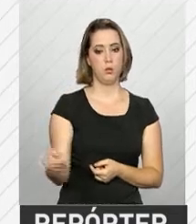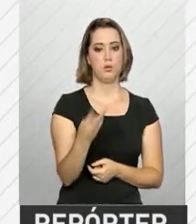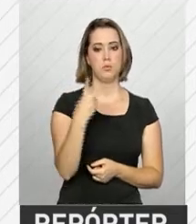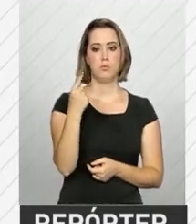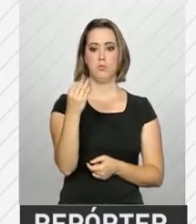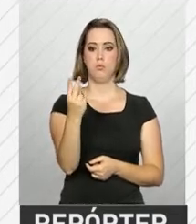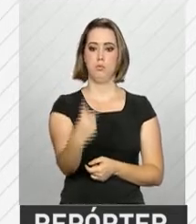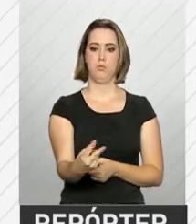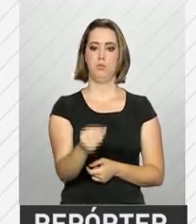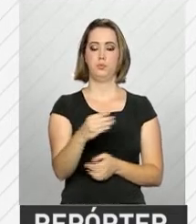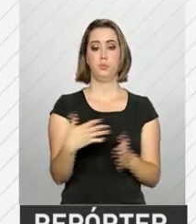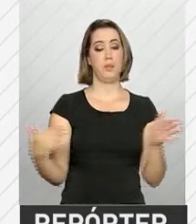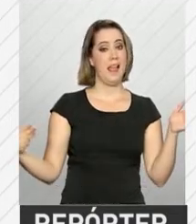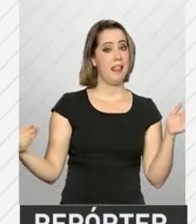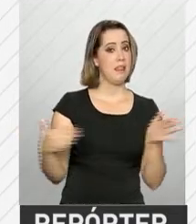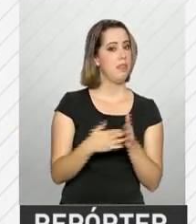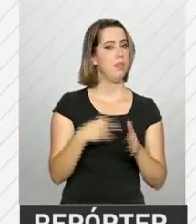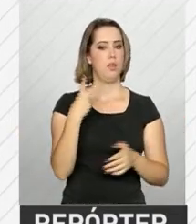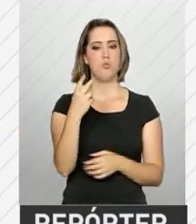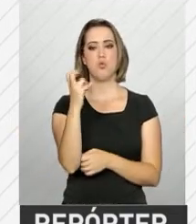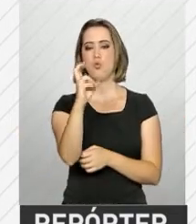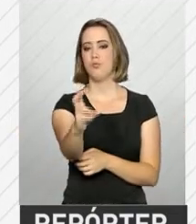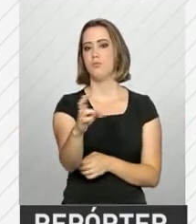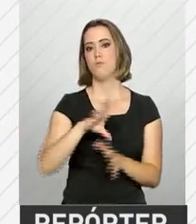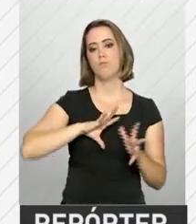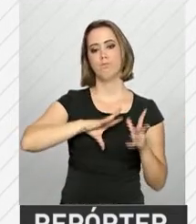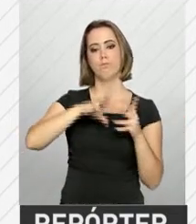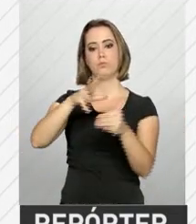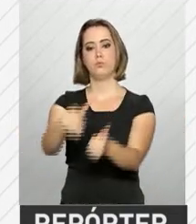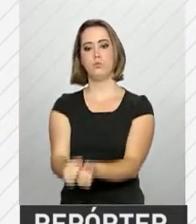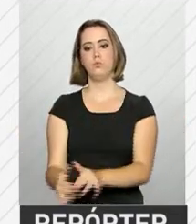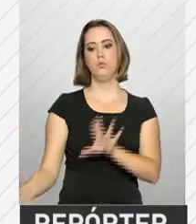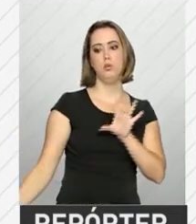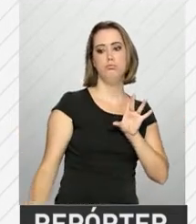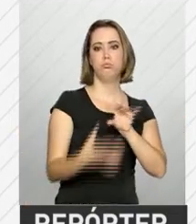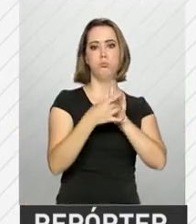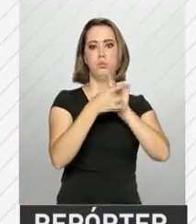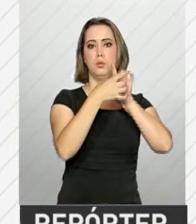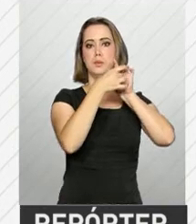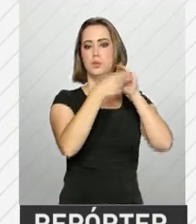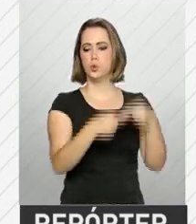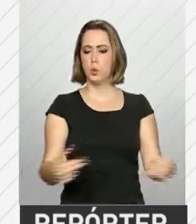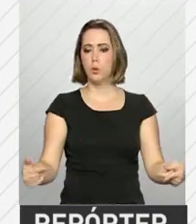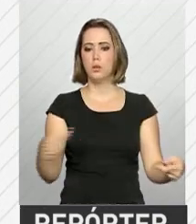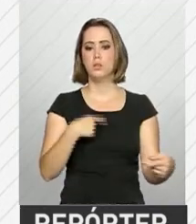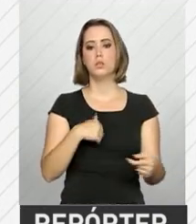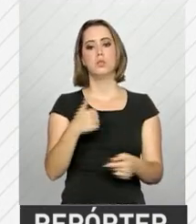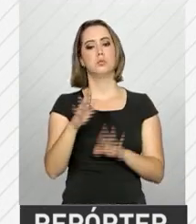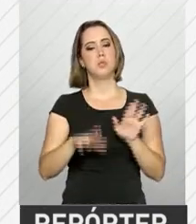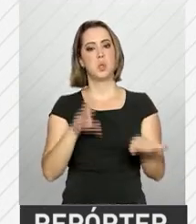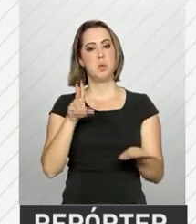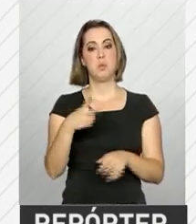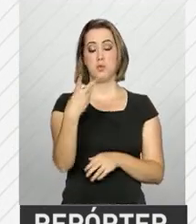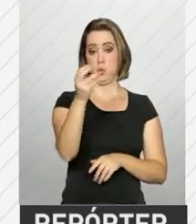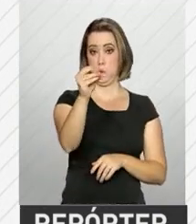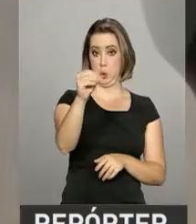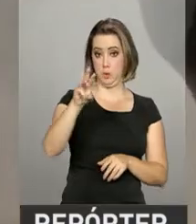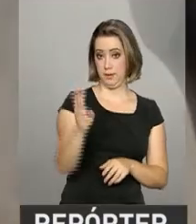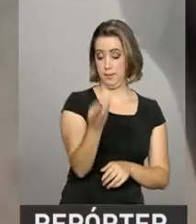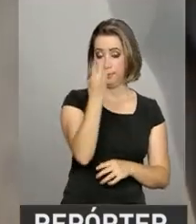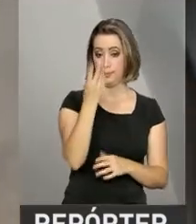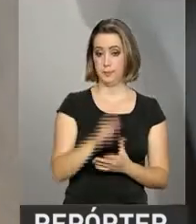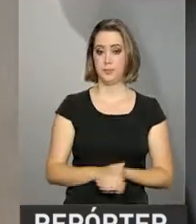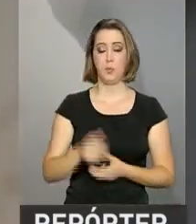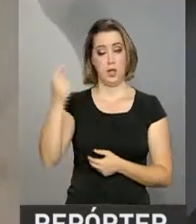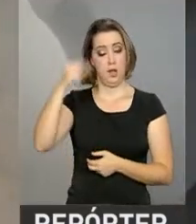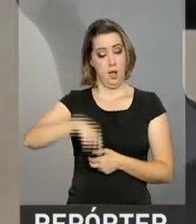mundo todo, até 2025, o total de objetos conectados deve ficar entre 100 e 200 milhões.